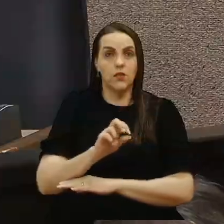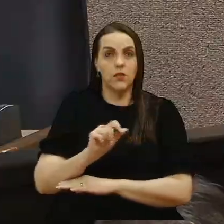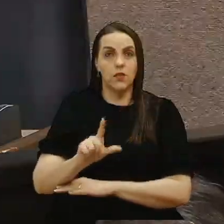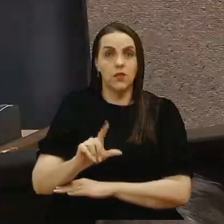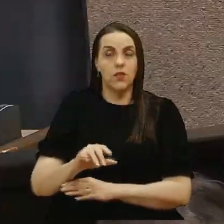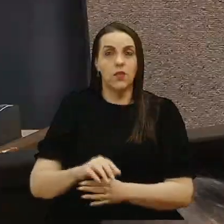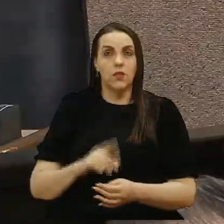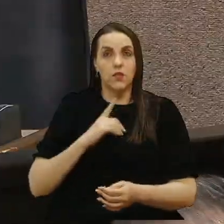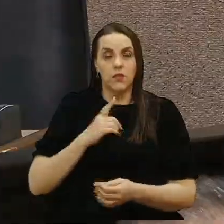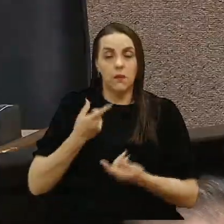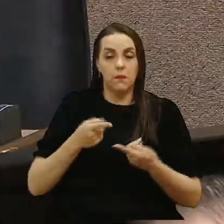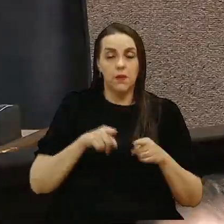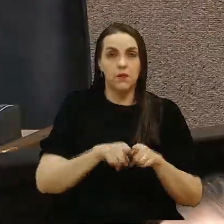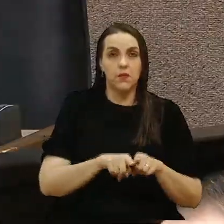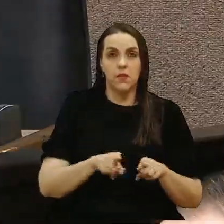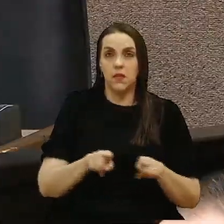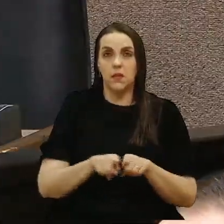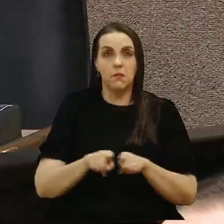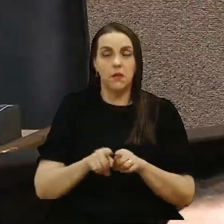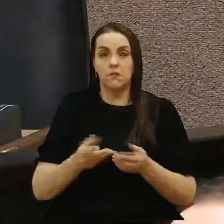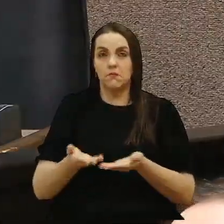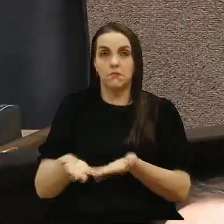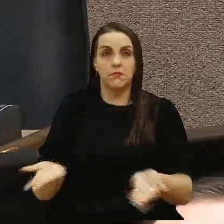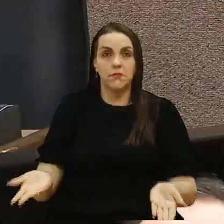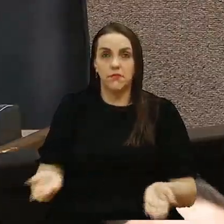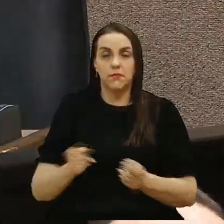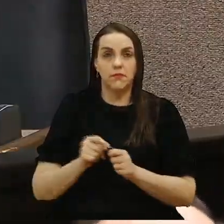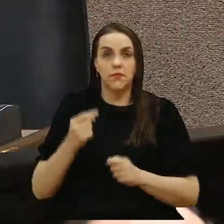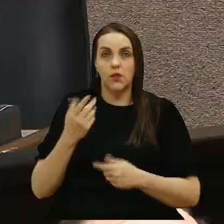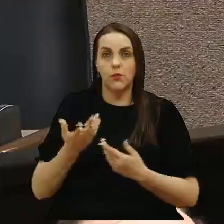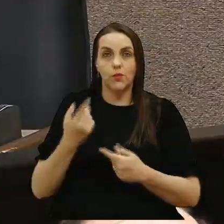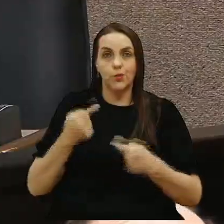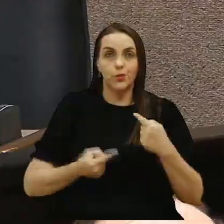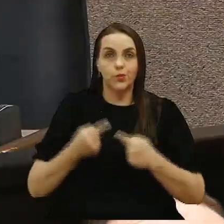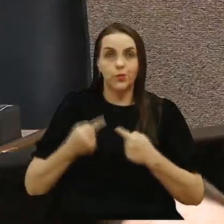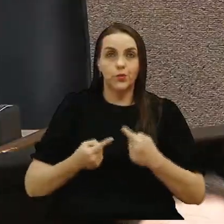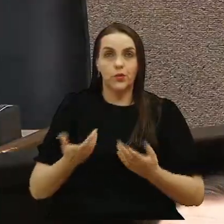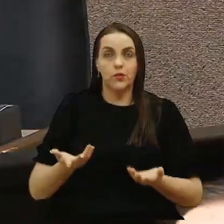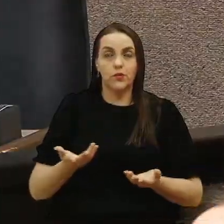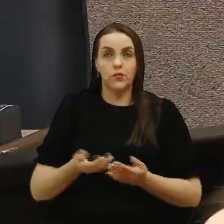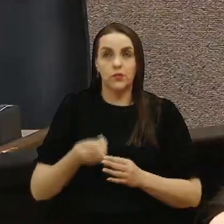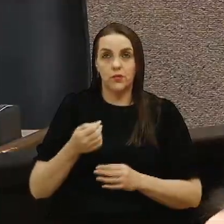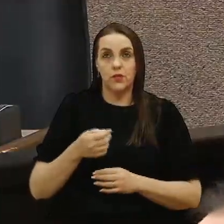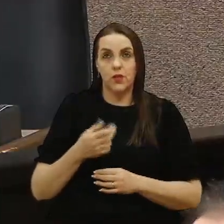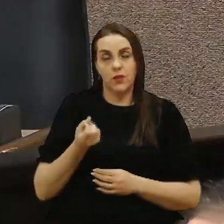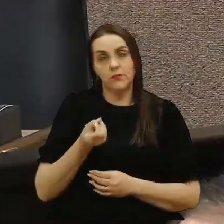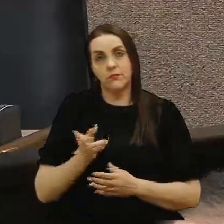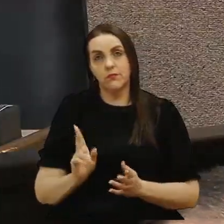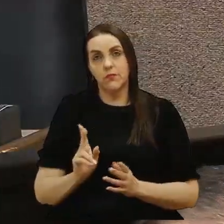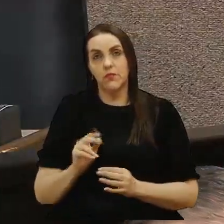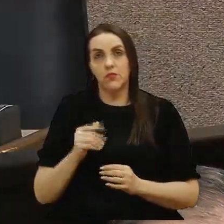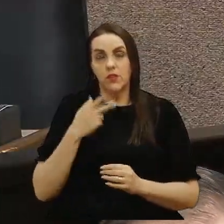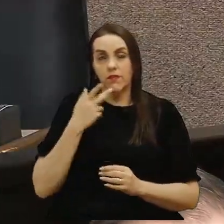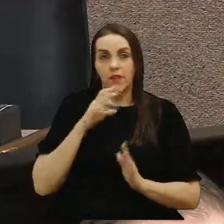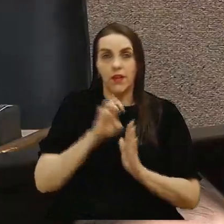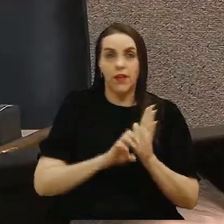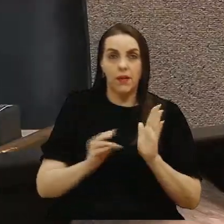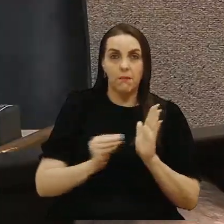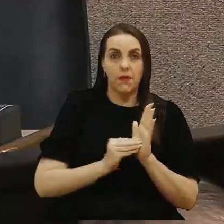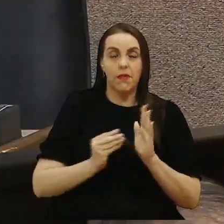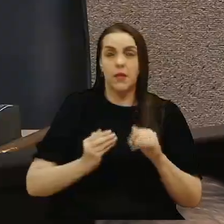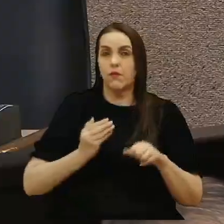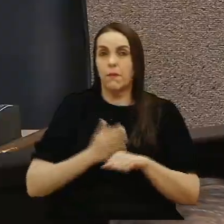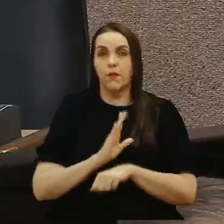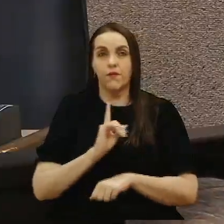feito parceria, também não é colocado. Então, são discussões que mesmo que daqui a pouco, porque eles já falam, né, que as emendas não serão